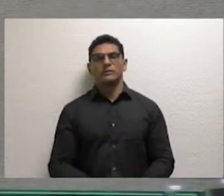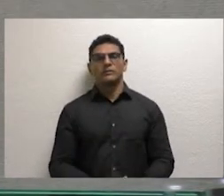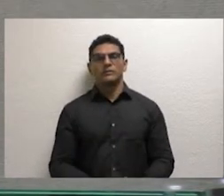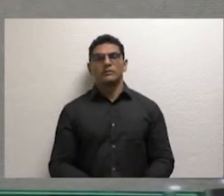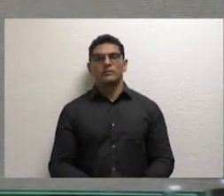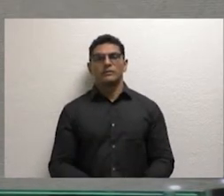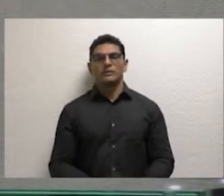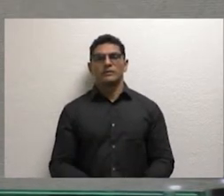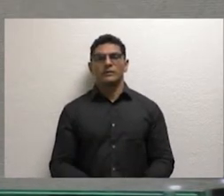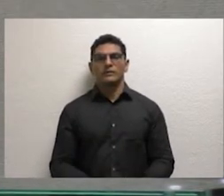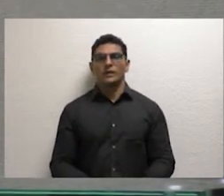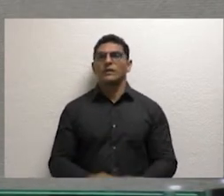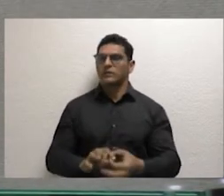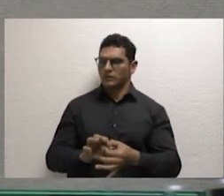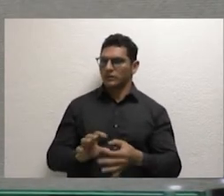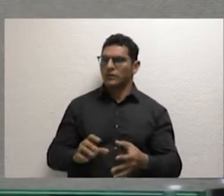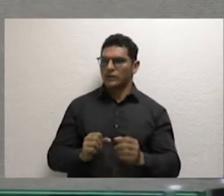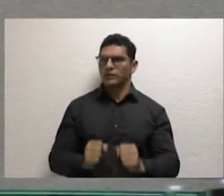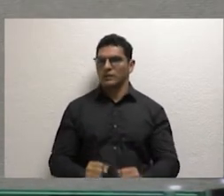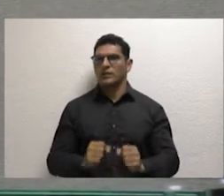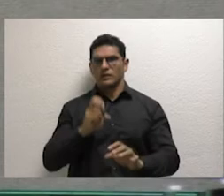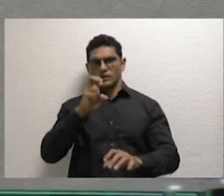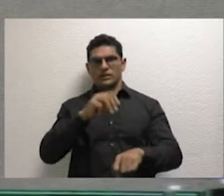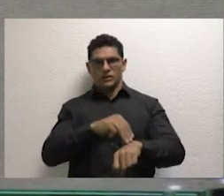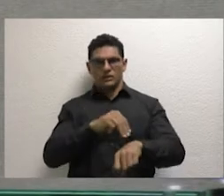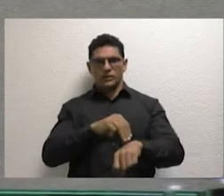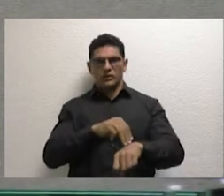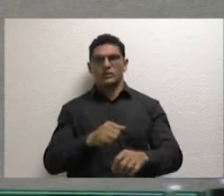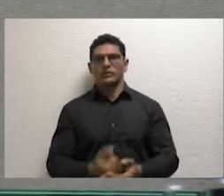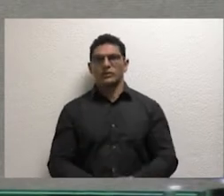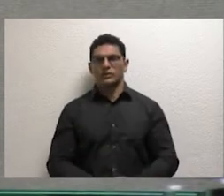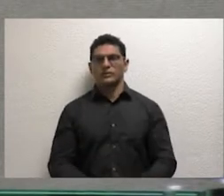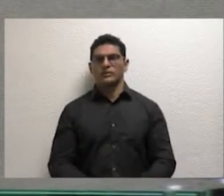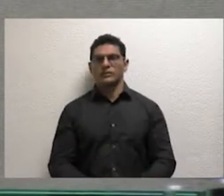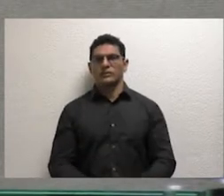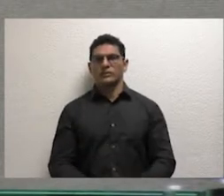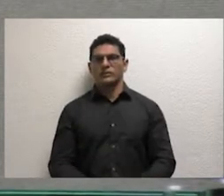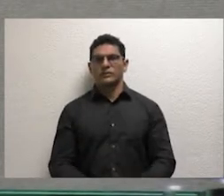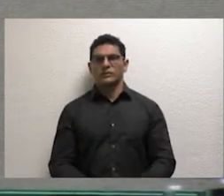se eu me permitir para a equipe técnica colocar os 5 minutos do meu comunicado de liderança